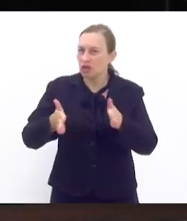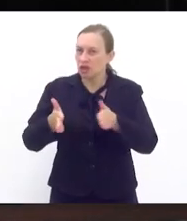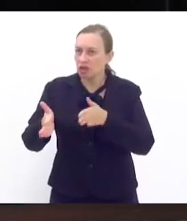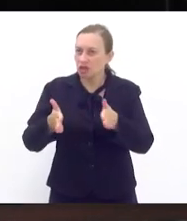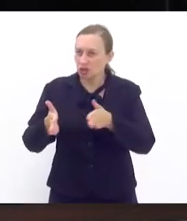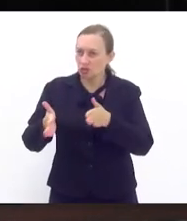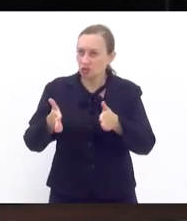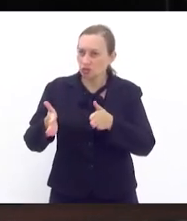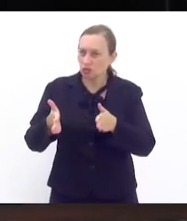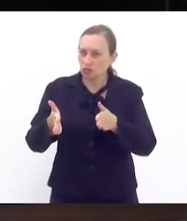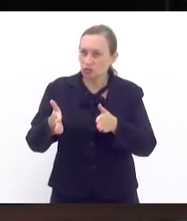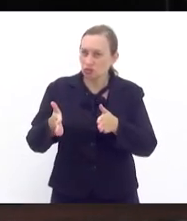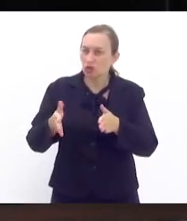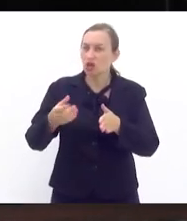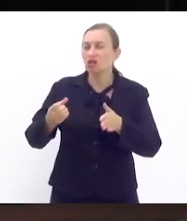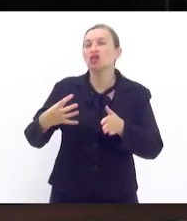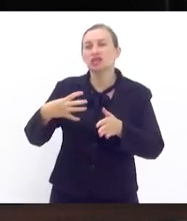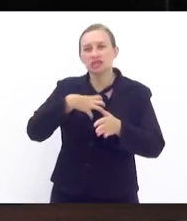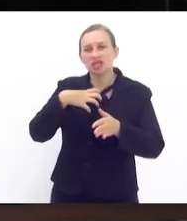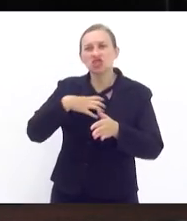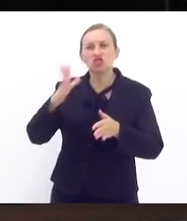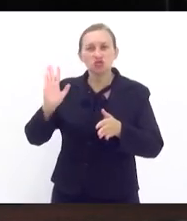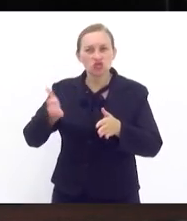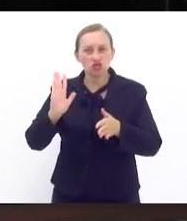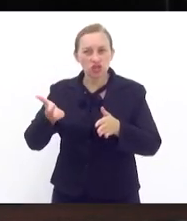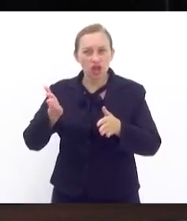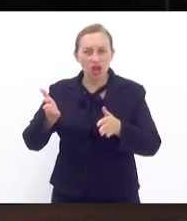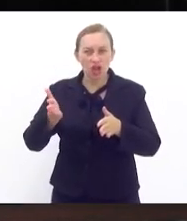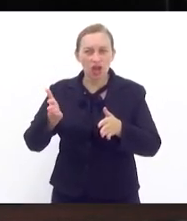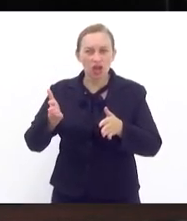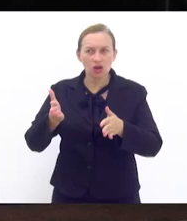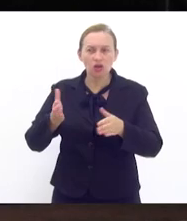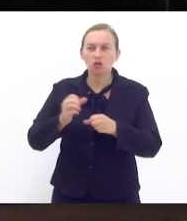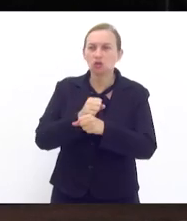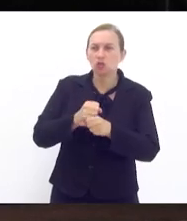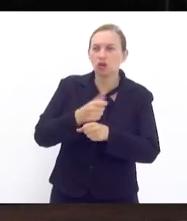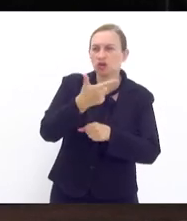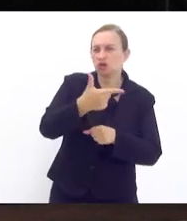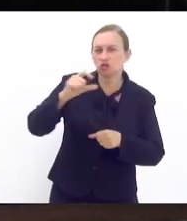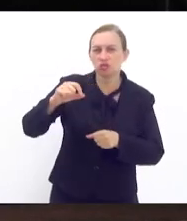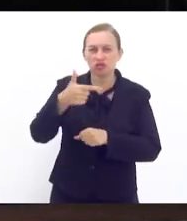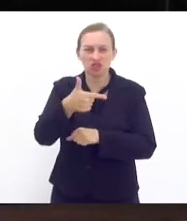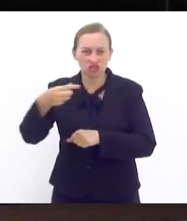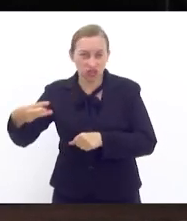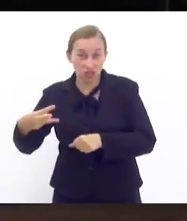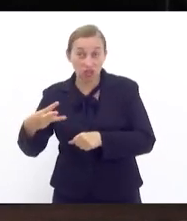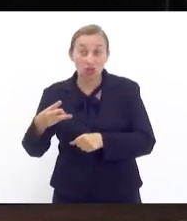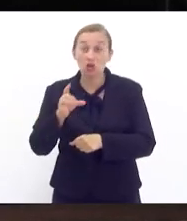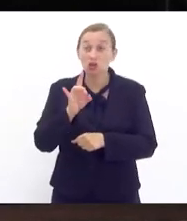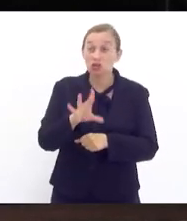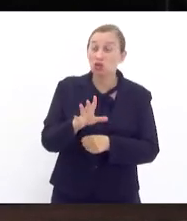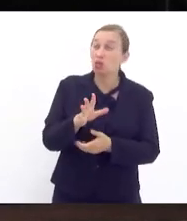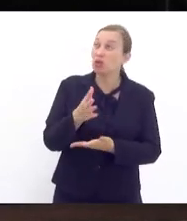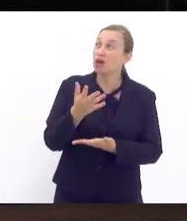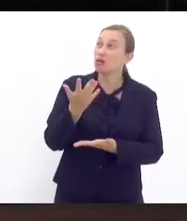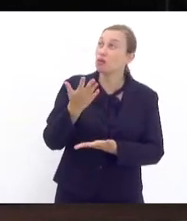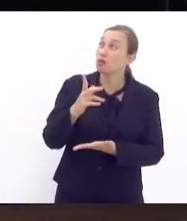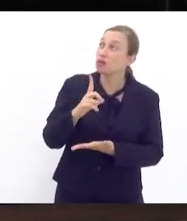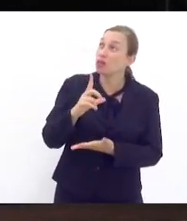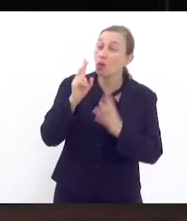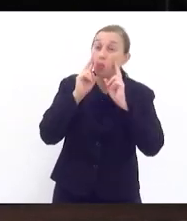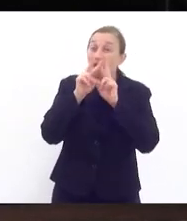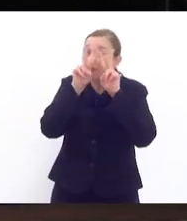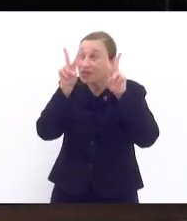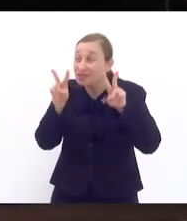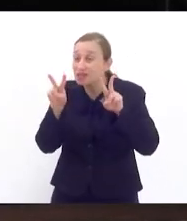impacto a gente já está sentindo agora no exercício de 2023. Só para a gente ter um olhar,